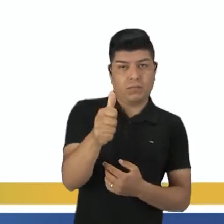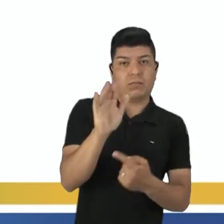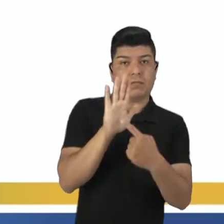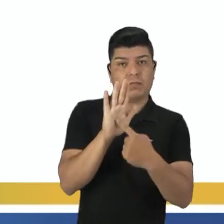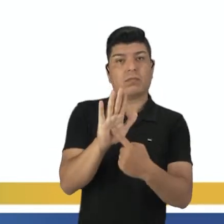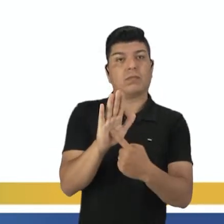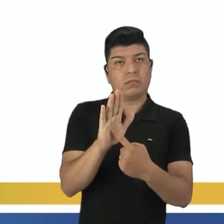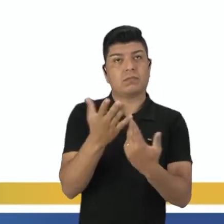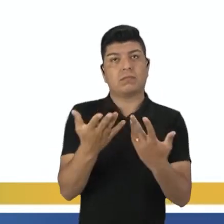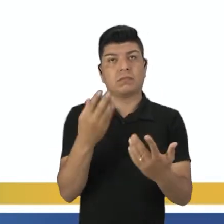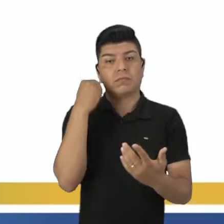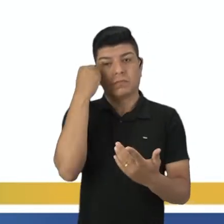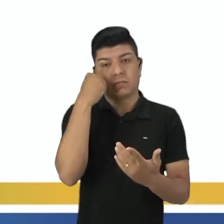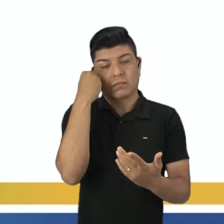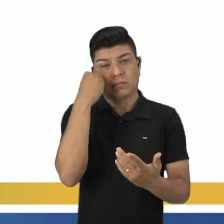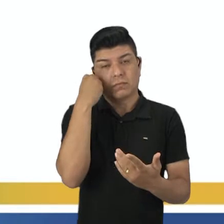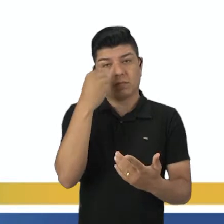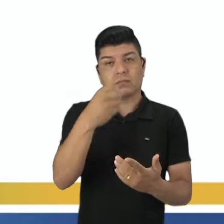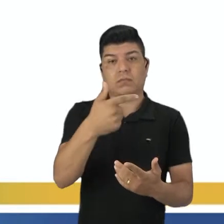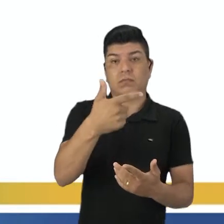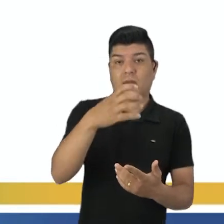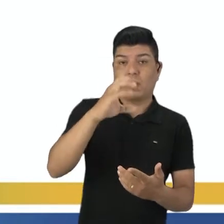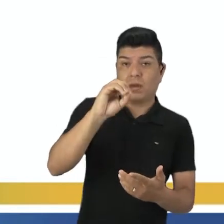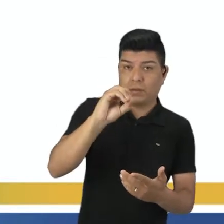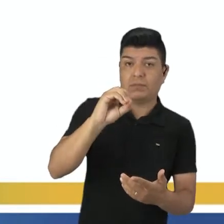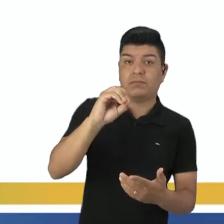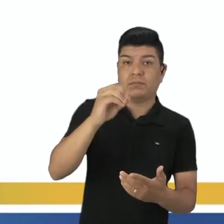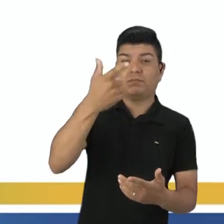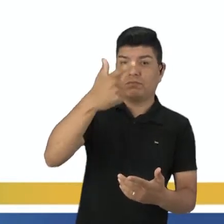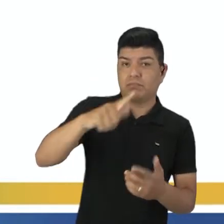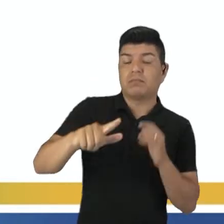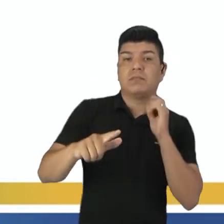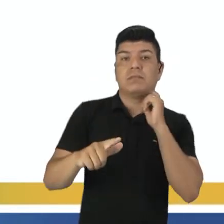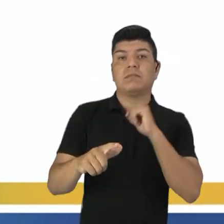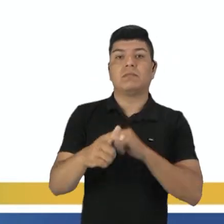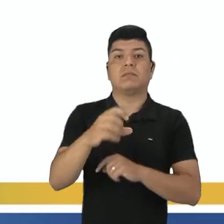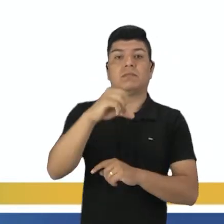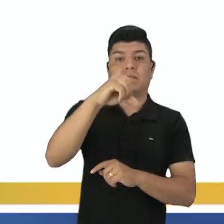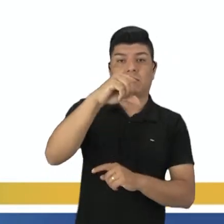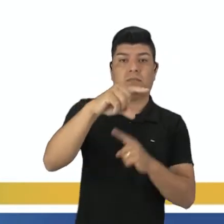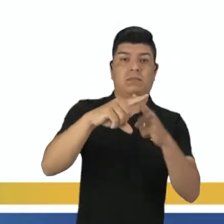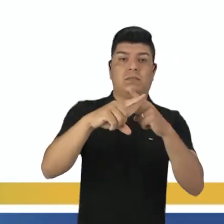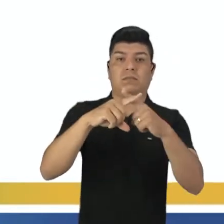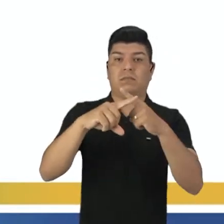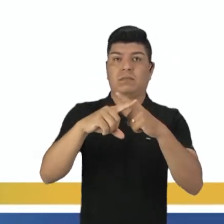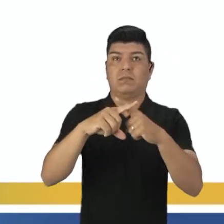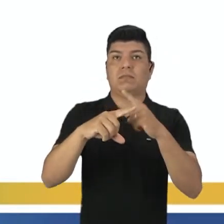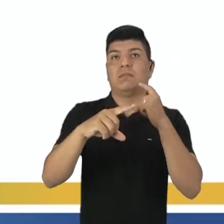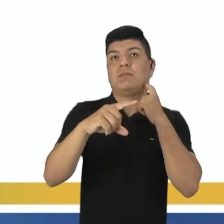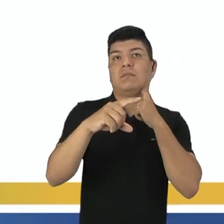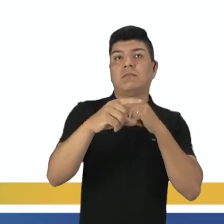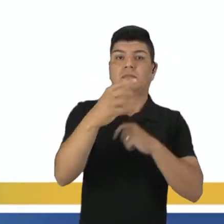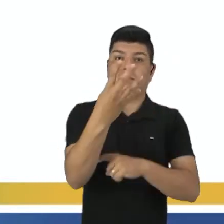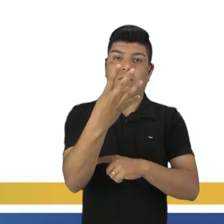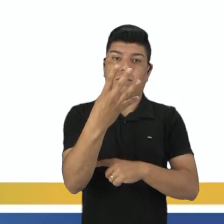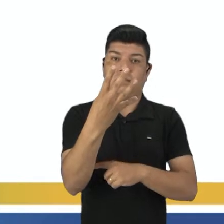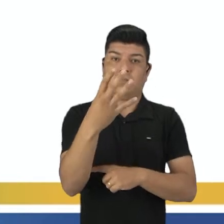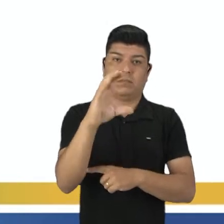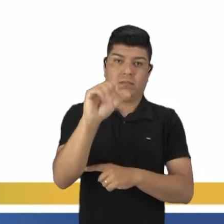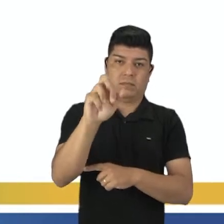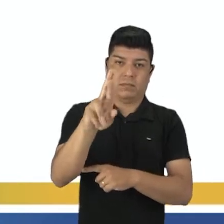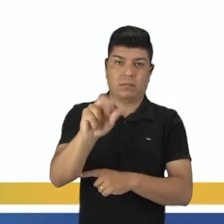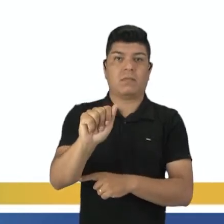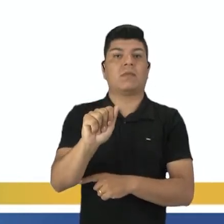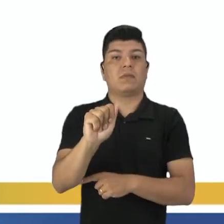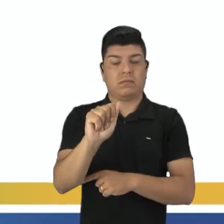meu experimento aqui que eu lancei a moeda 20 vezes, olha, eu obtive 9 vezes cara e 11 vezes coroa. Então,